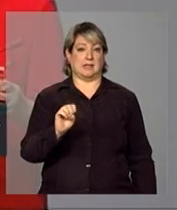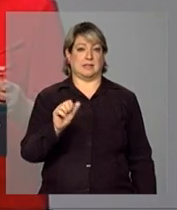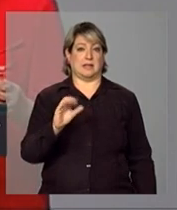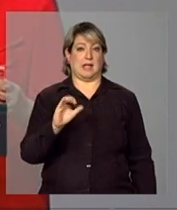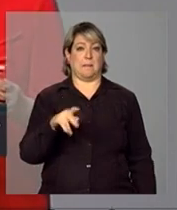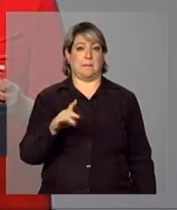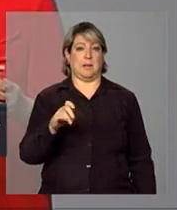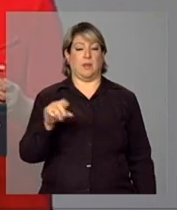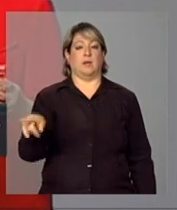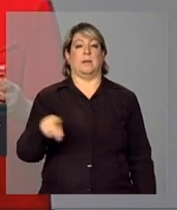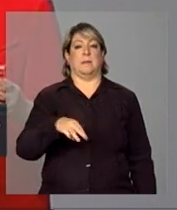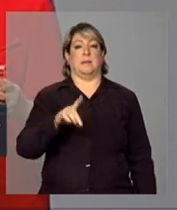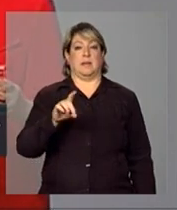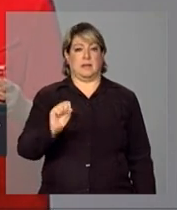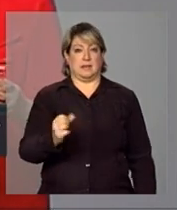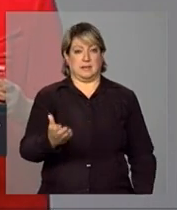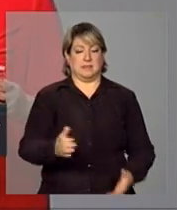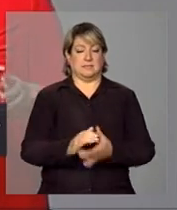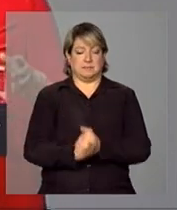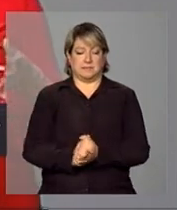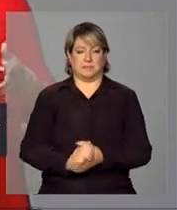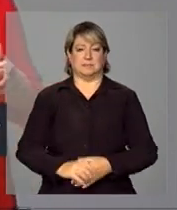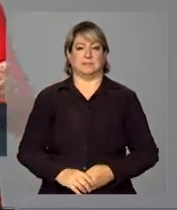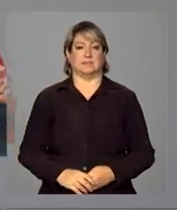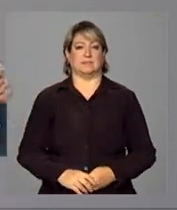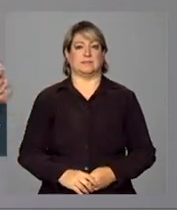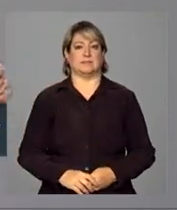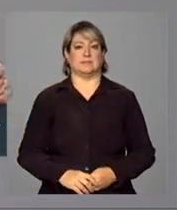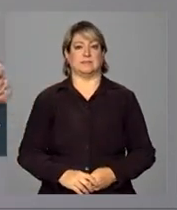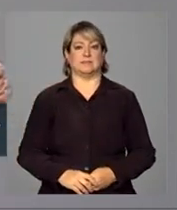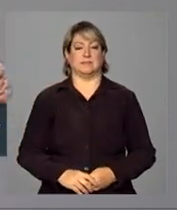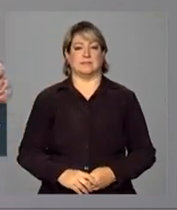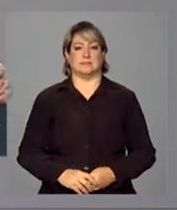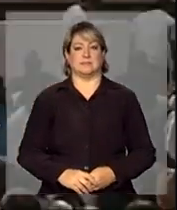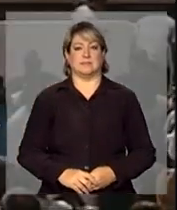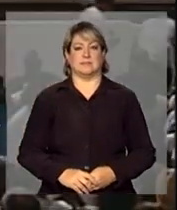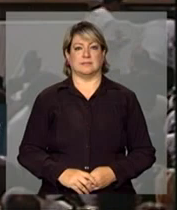Combate à Fome, Tereza Campelo.